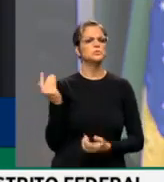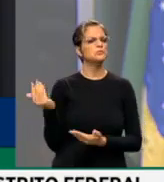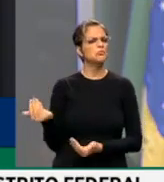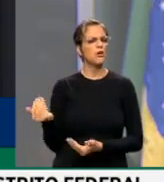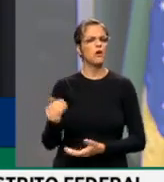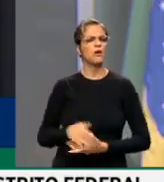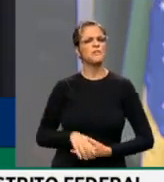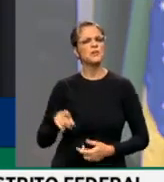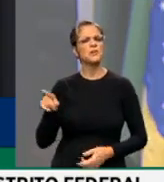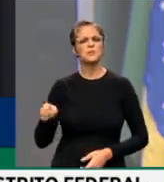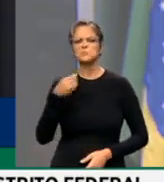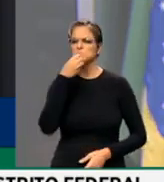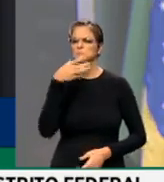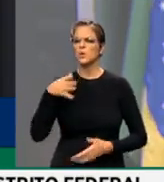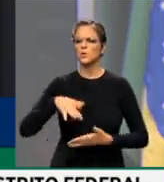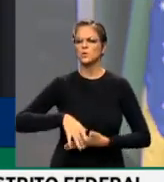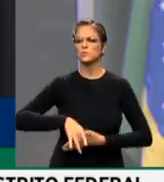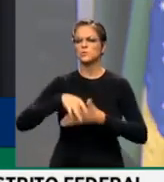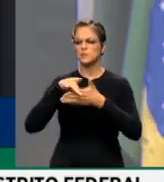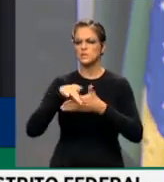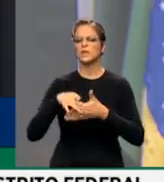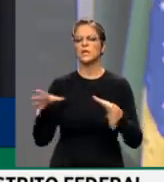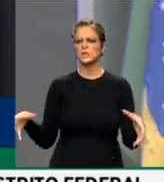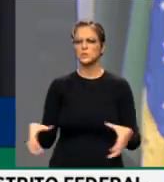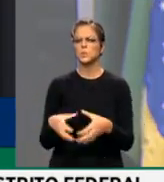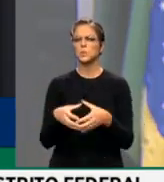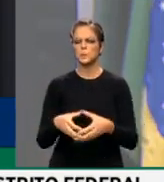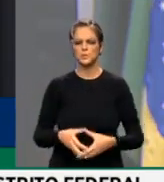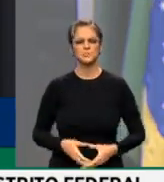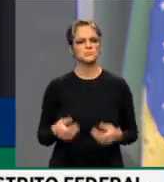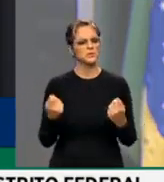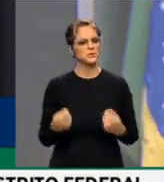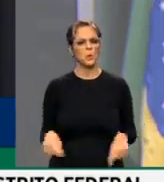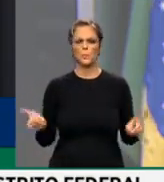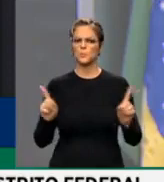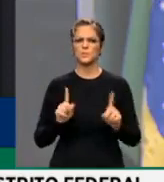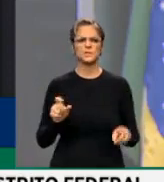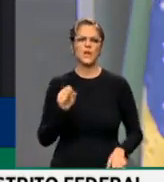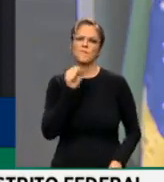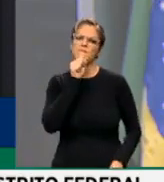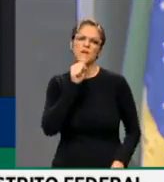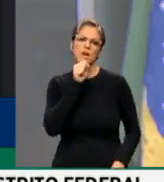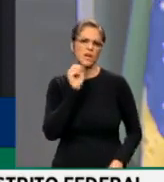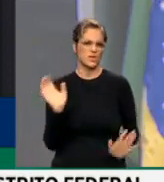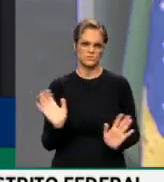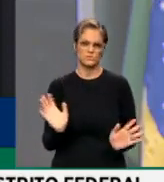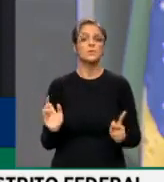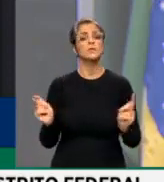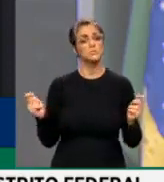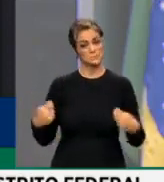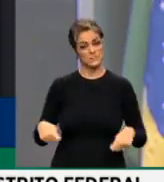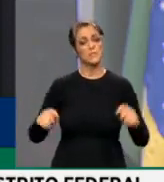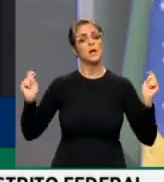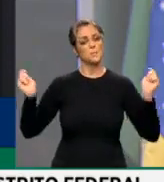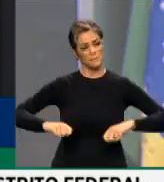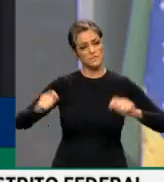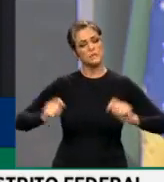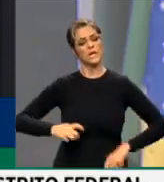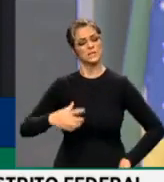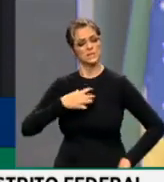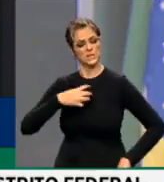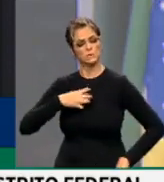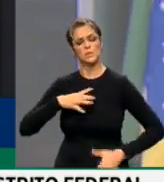Para liderar um time, não precisa ter tanta idade, precisa ter talento, ter sentimento,